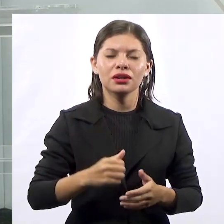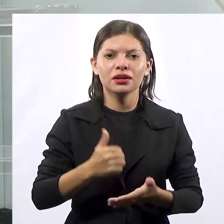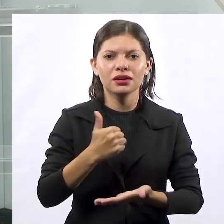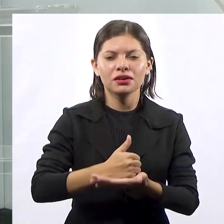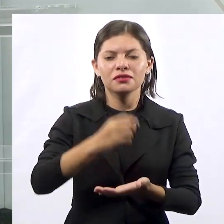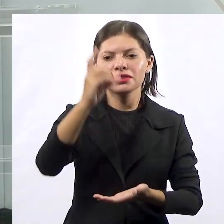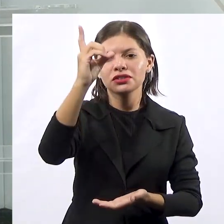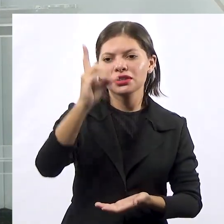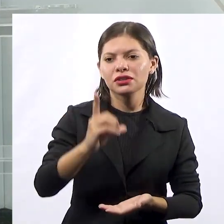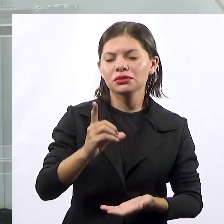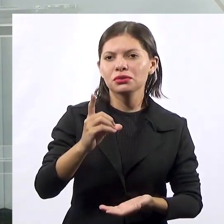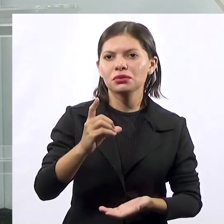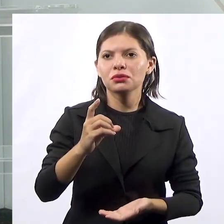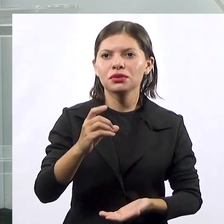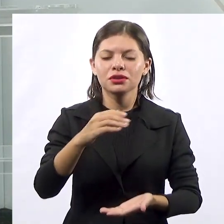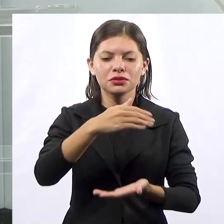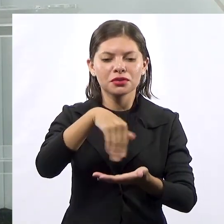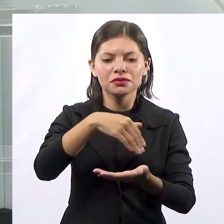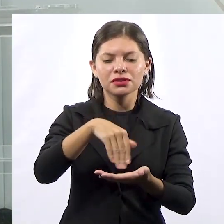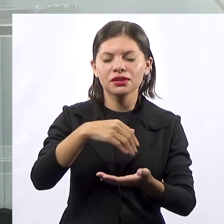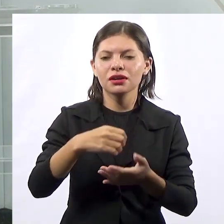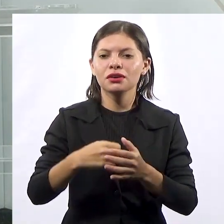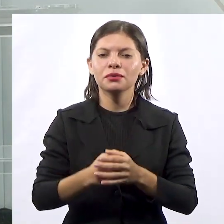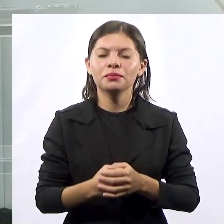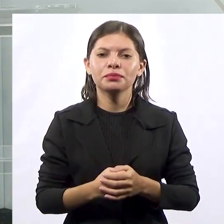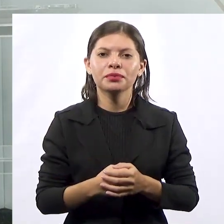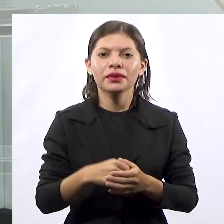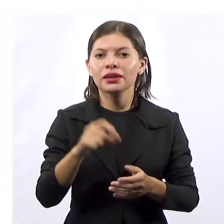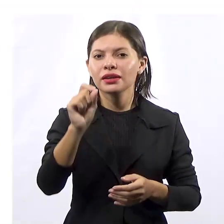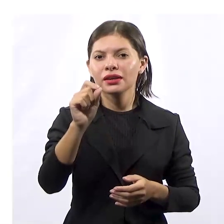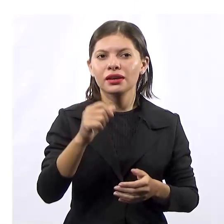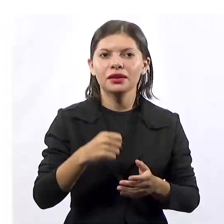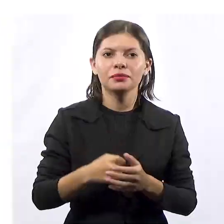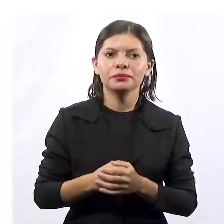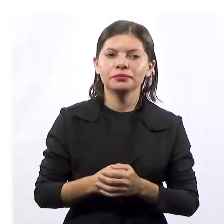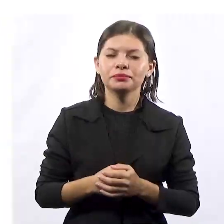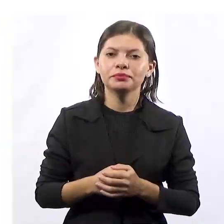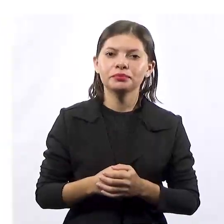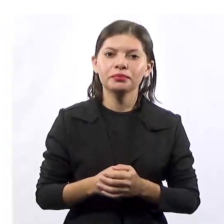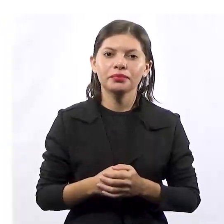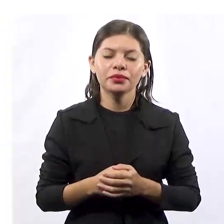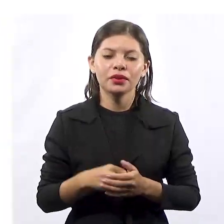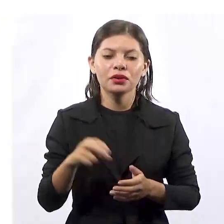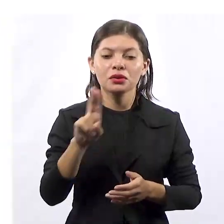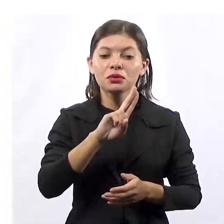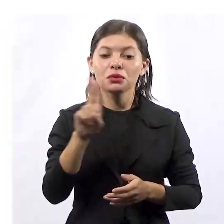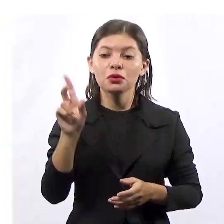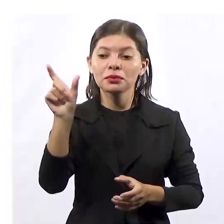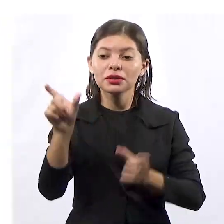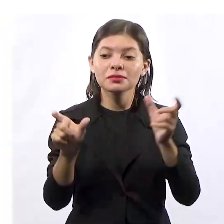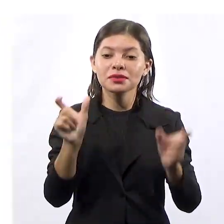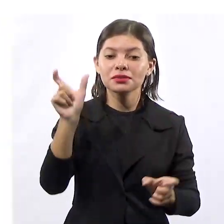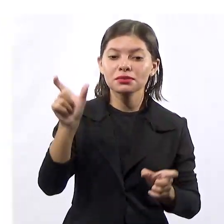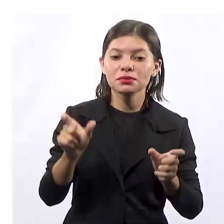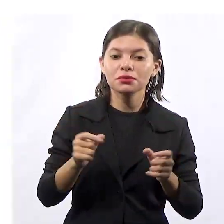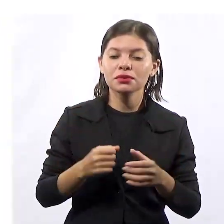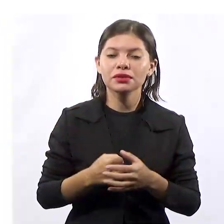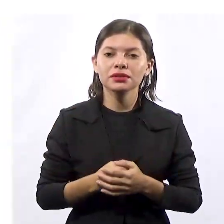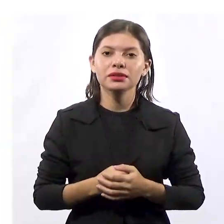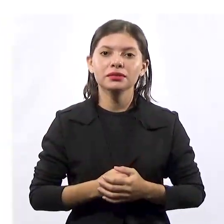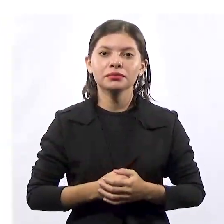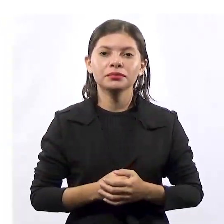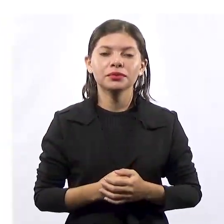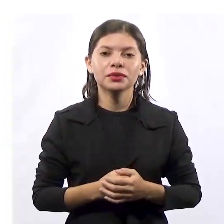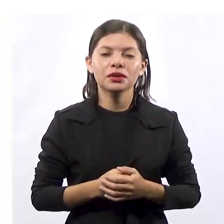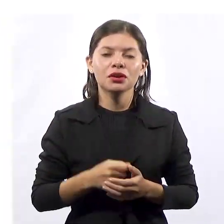também supervisão, coordenação. Vocês vão dizer quem é que estava presente e apresentar o nome da pessoa, né? Vocês podem